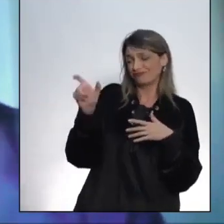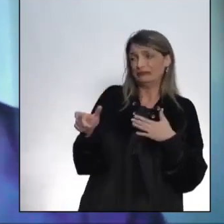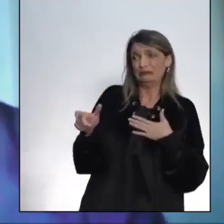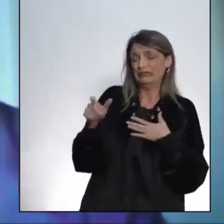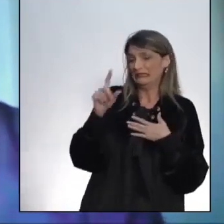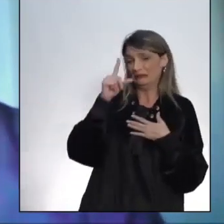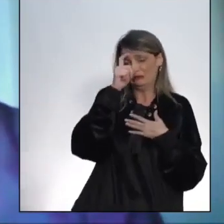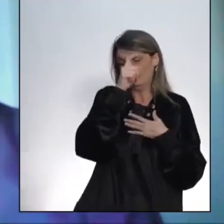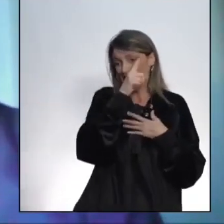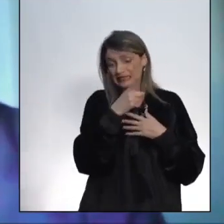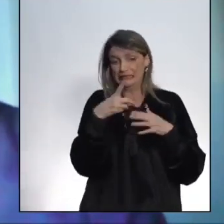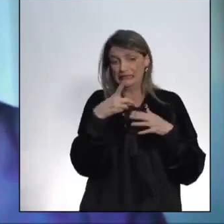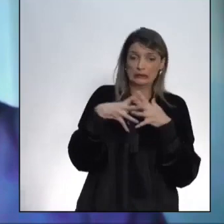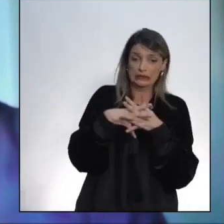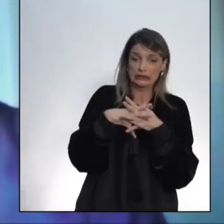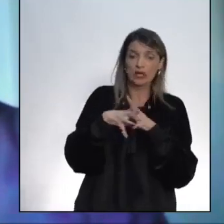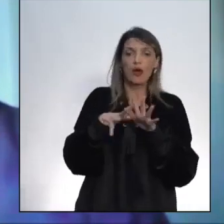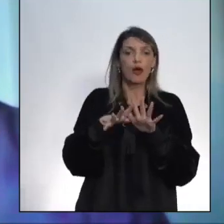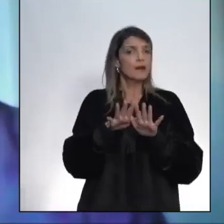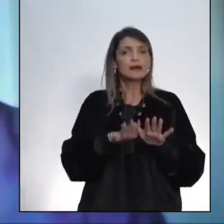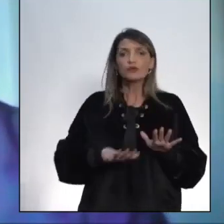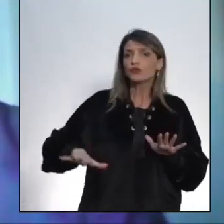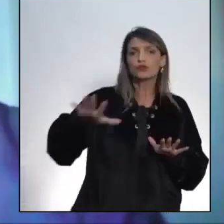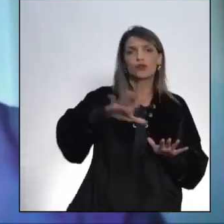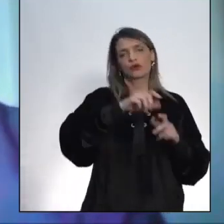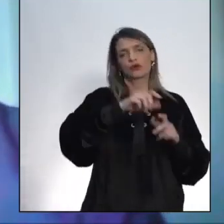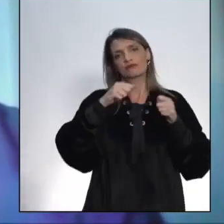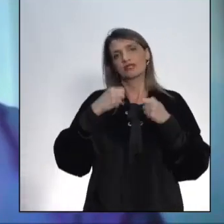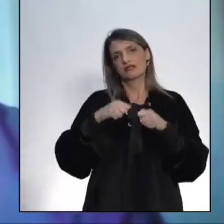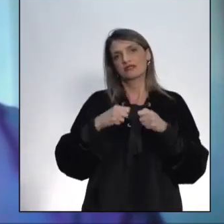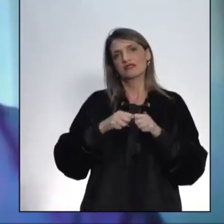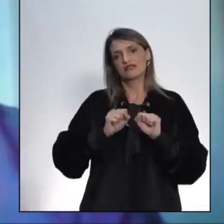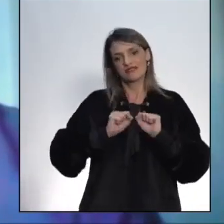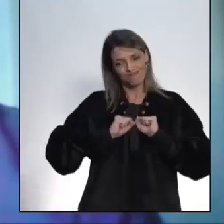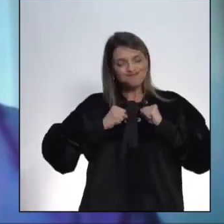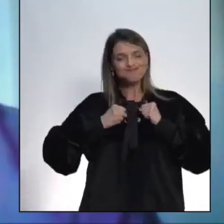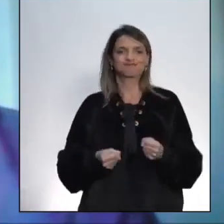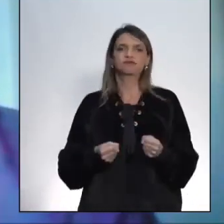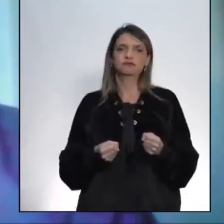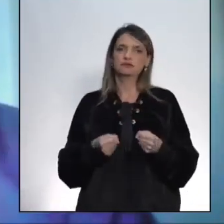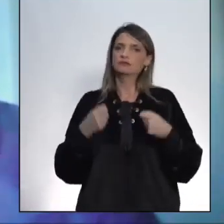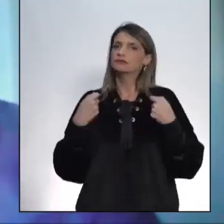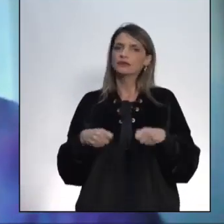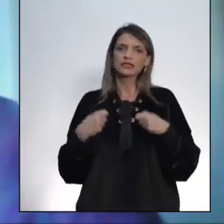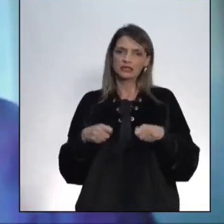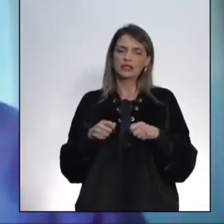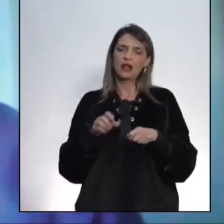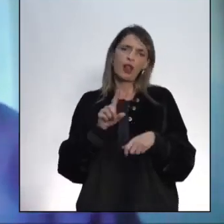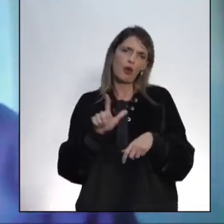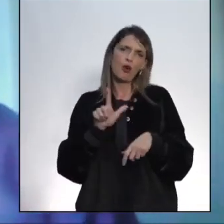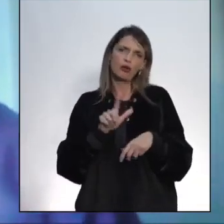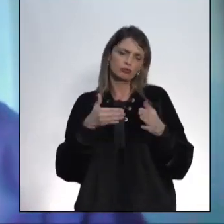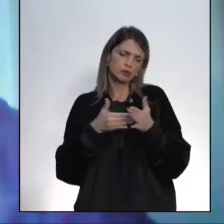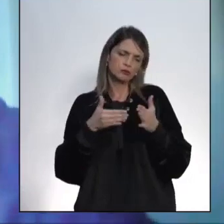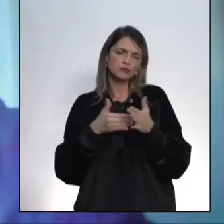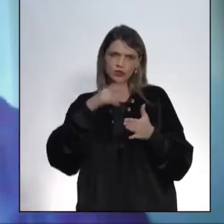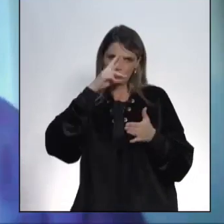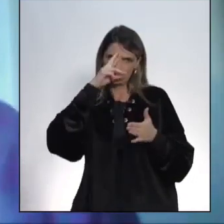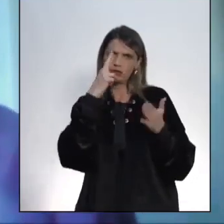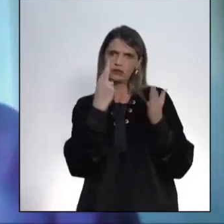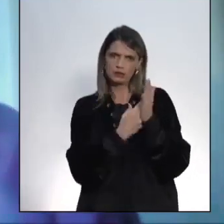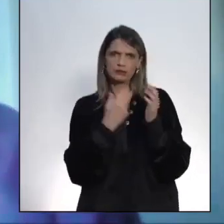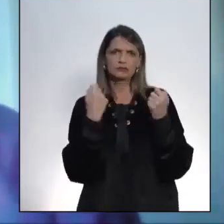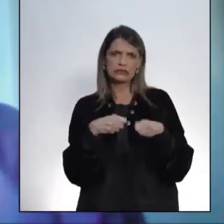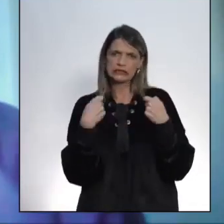todo mundo tem que se desafiar nesse sentido. Claro que o limite de cada um, onde cada